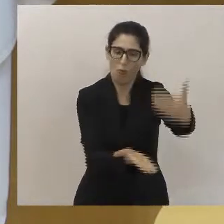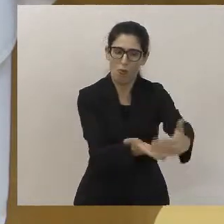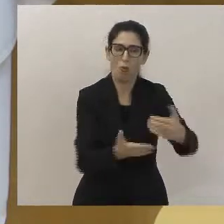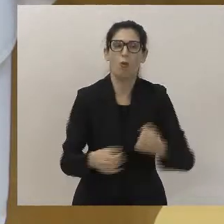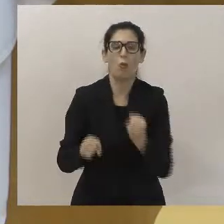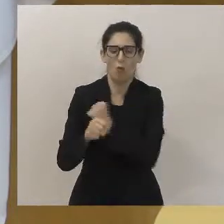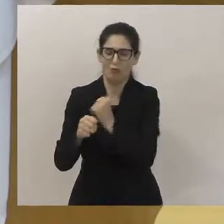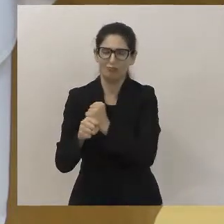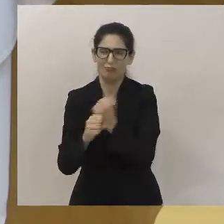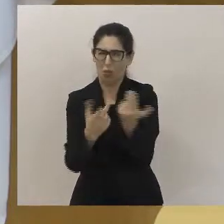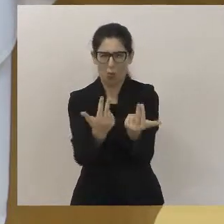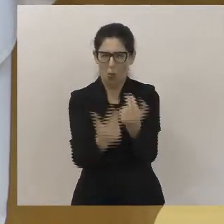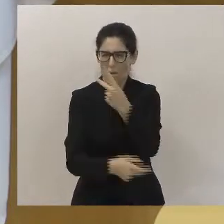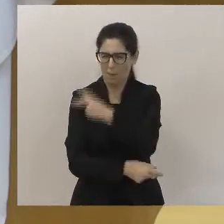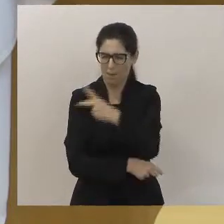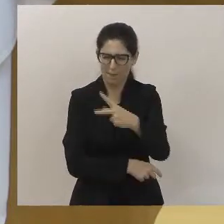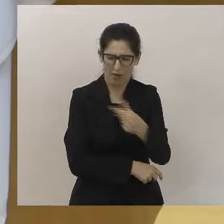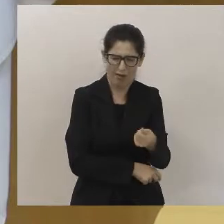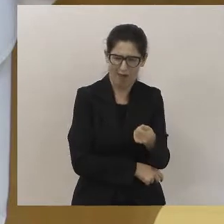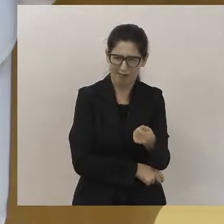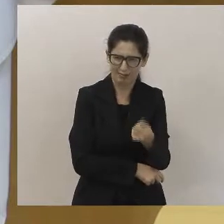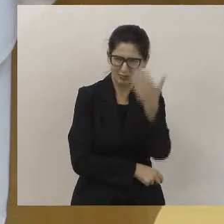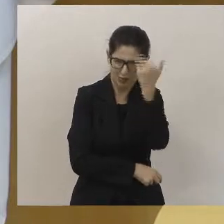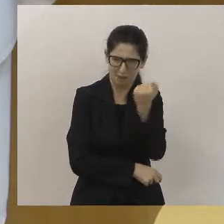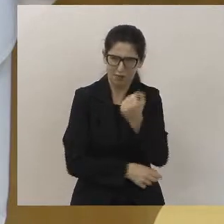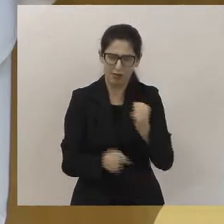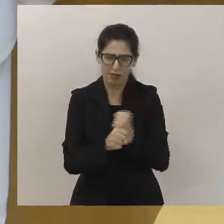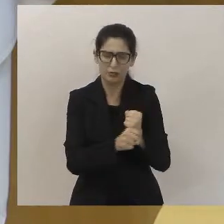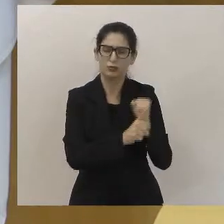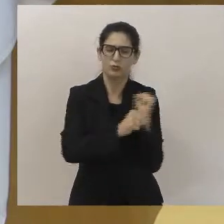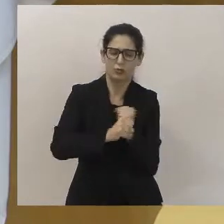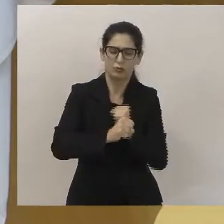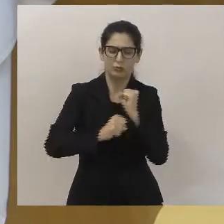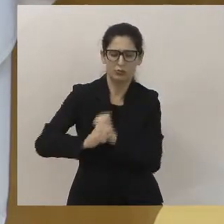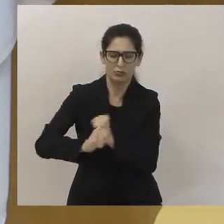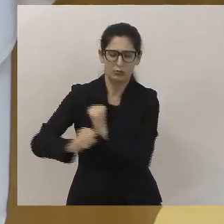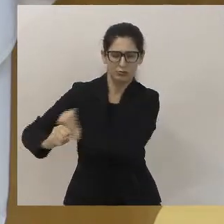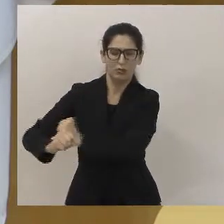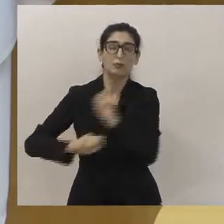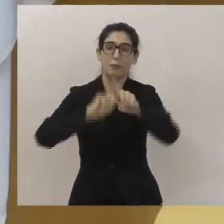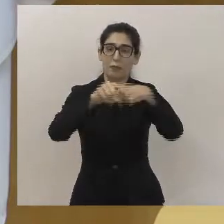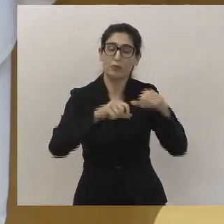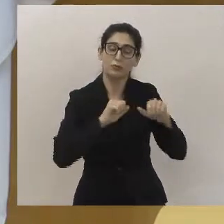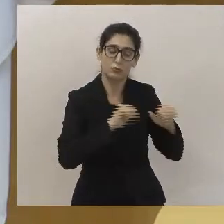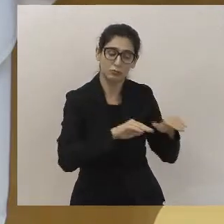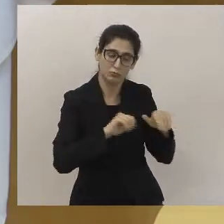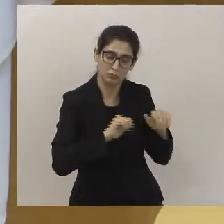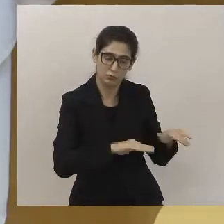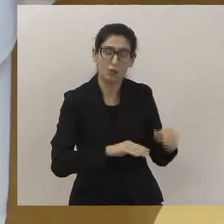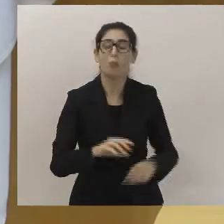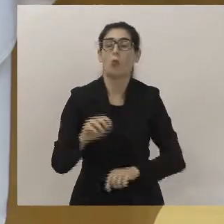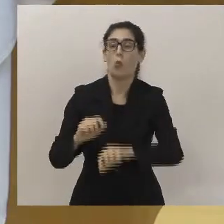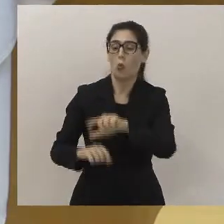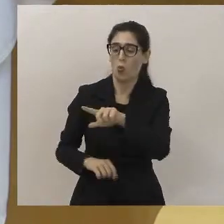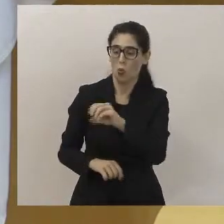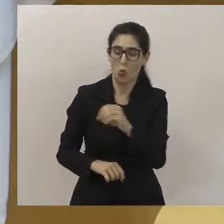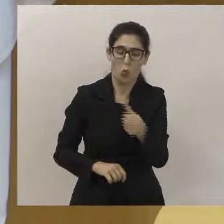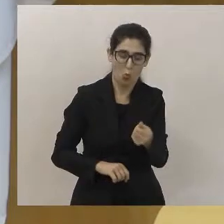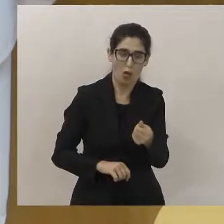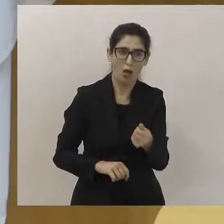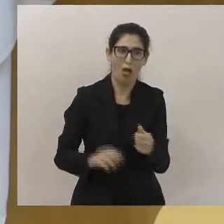ppa para cada um dos anos e depois setembro a gente volta à lua que a lei orçamentária que eu diria